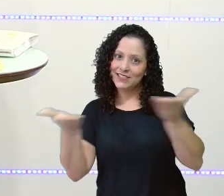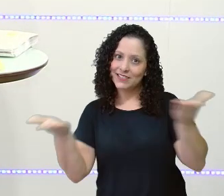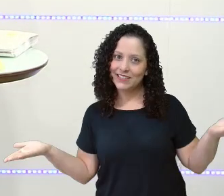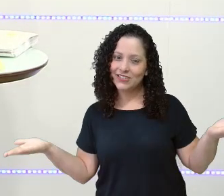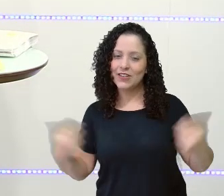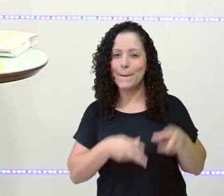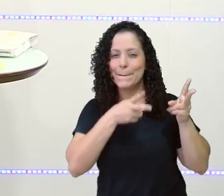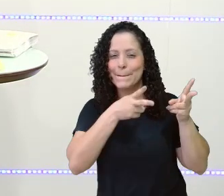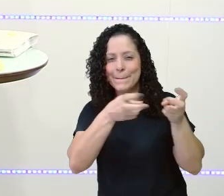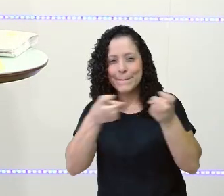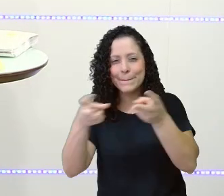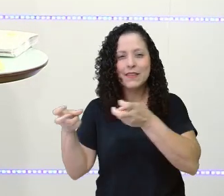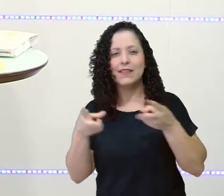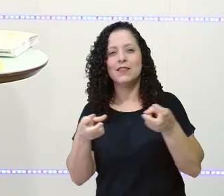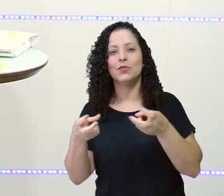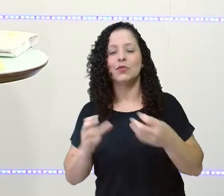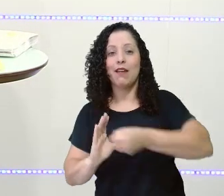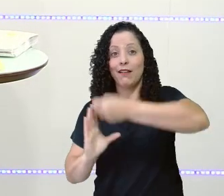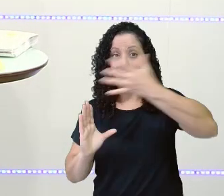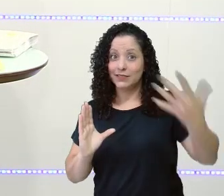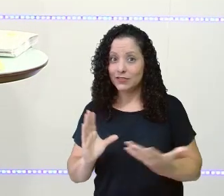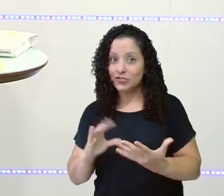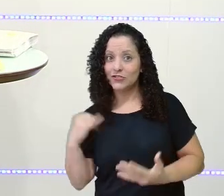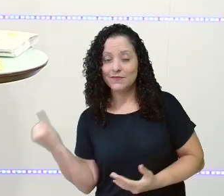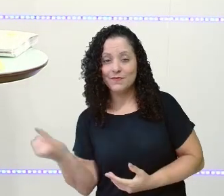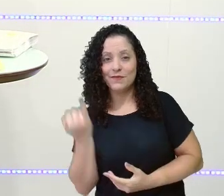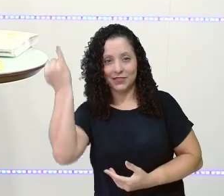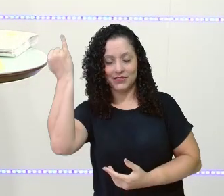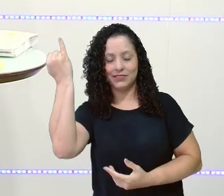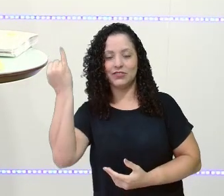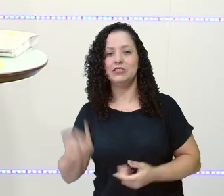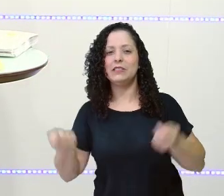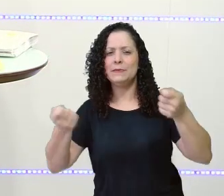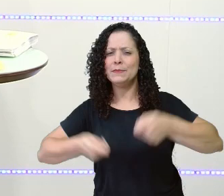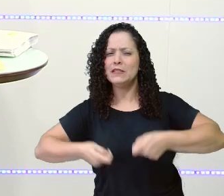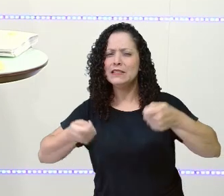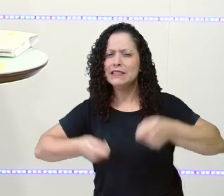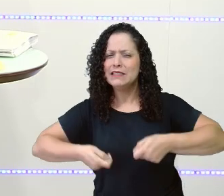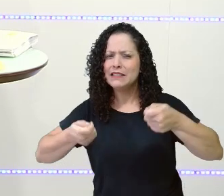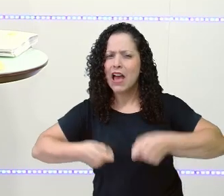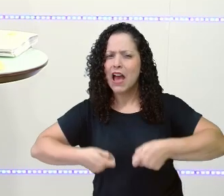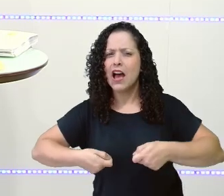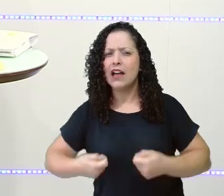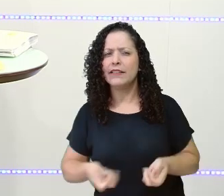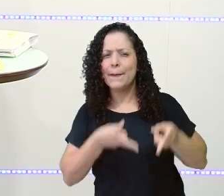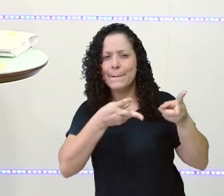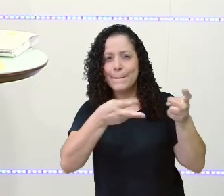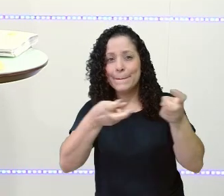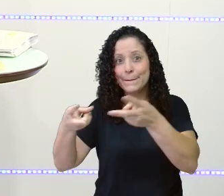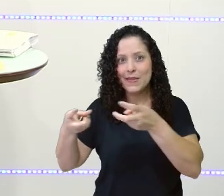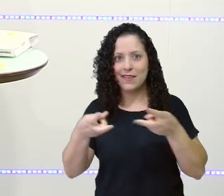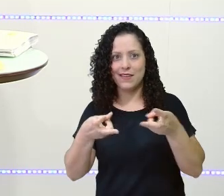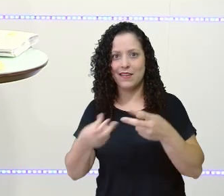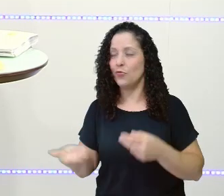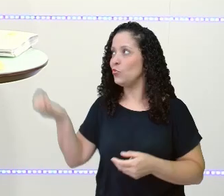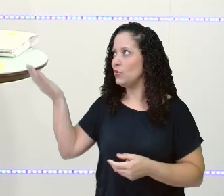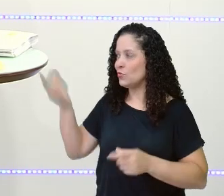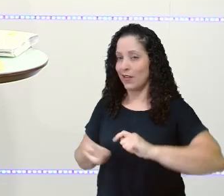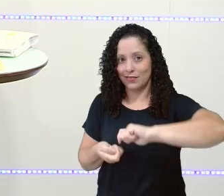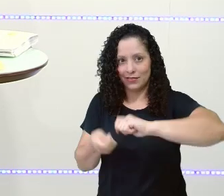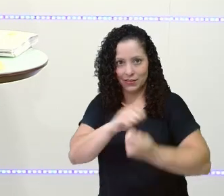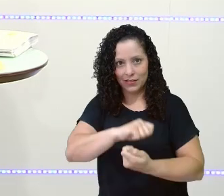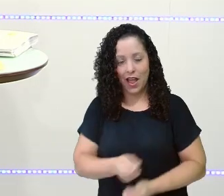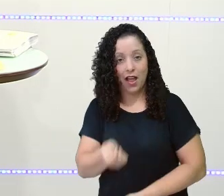tenham percebido aspectos importantes que a gente precisa considerar quando a gente estrutura esse material para o estudante